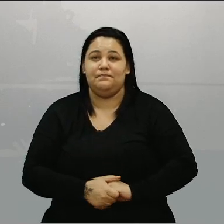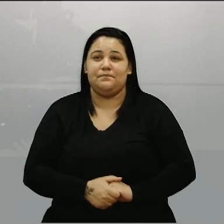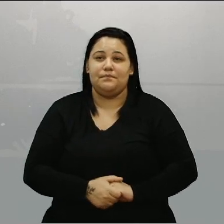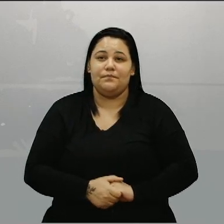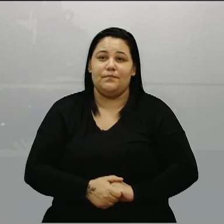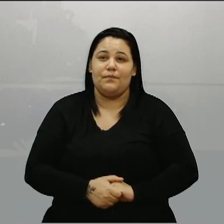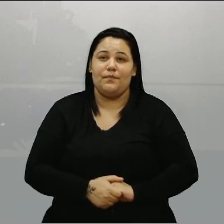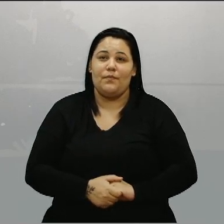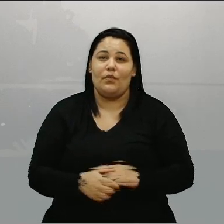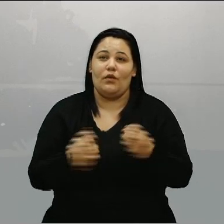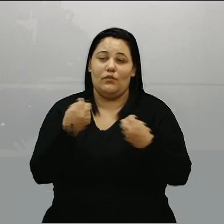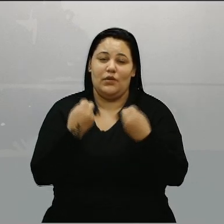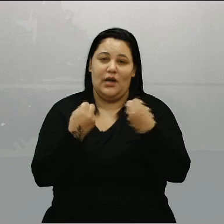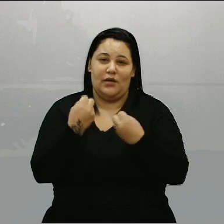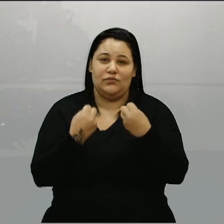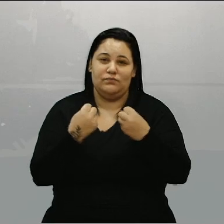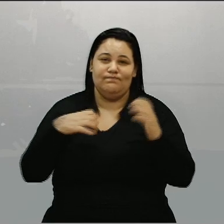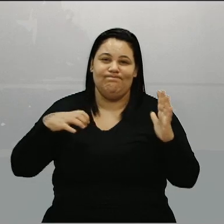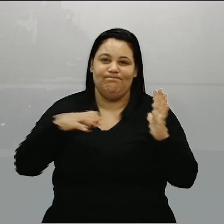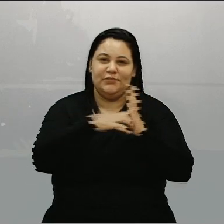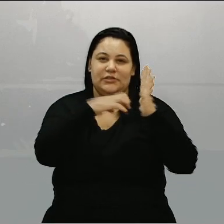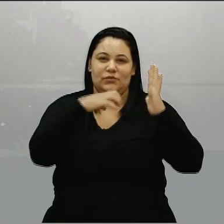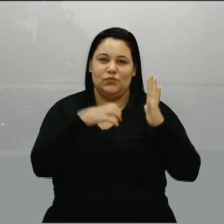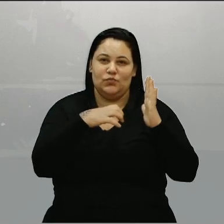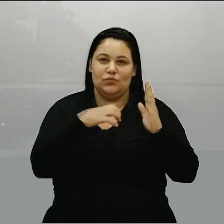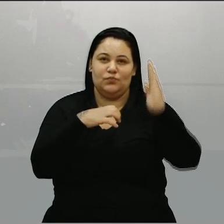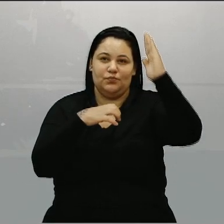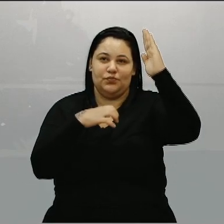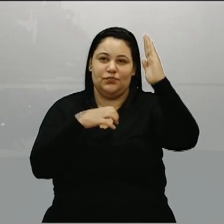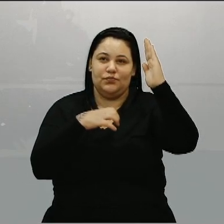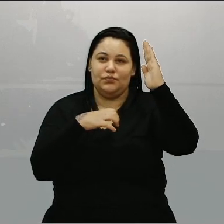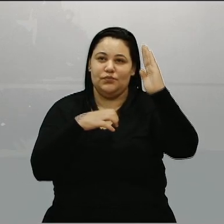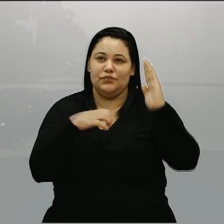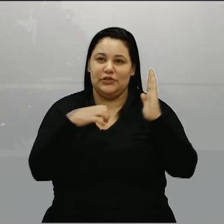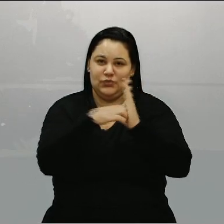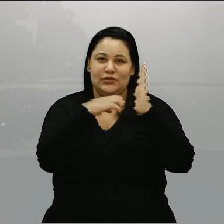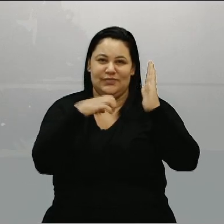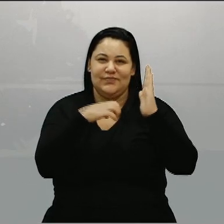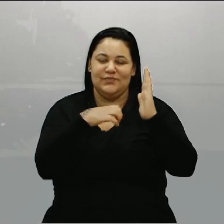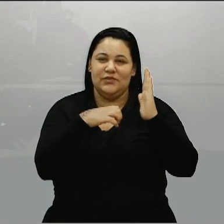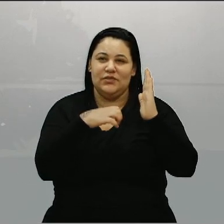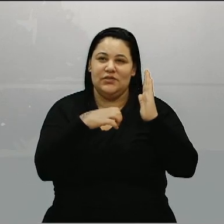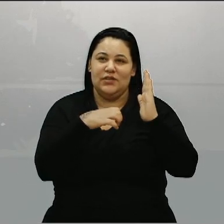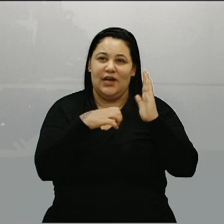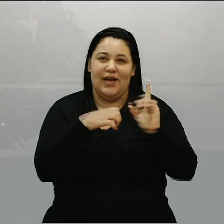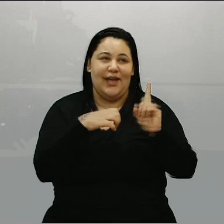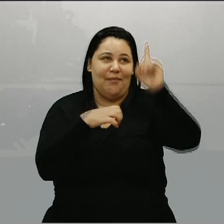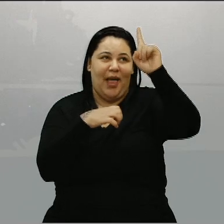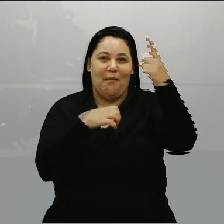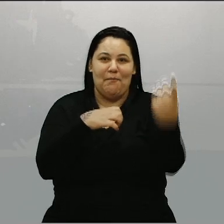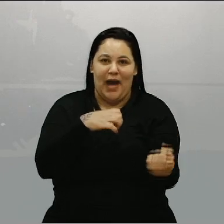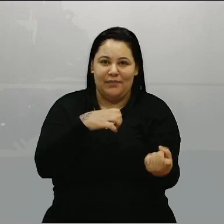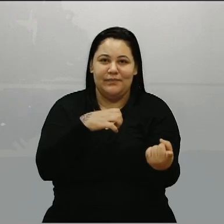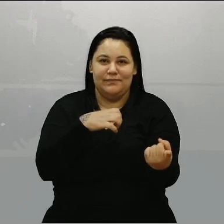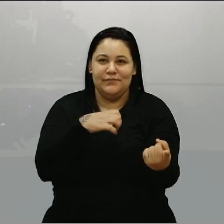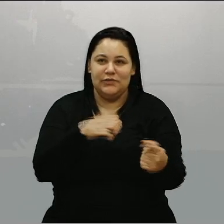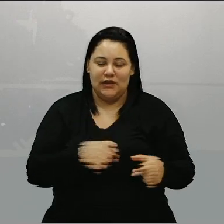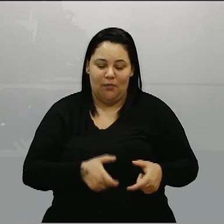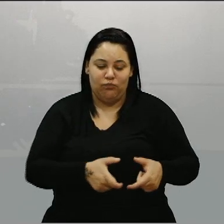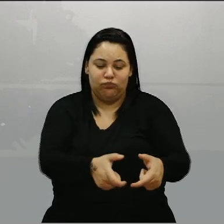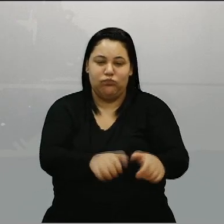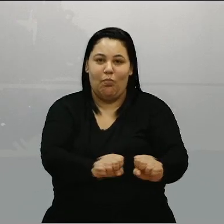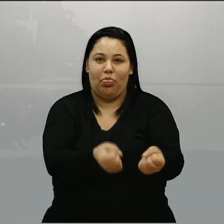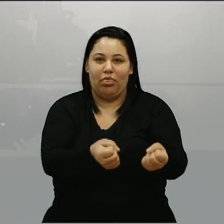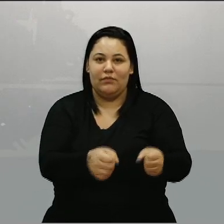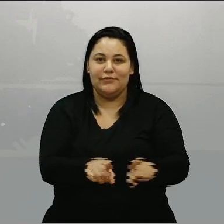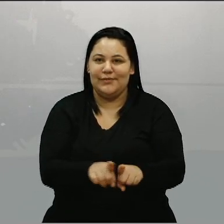Um carro bateu, quebrando meio fio e quebrando a placa de sinalização. Com a equipe